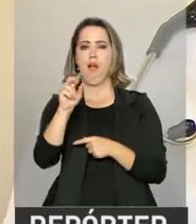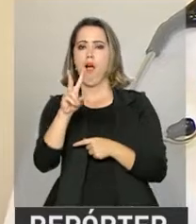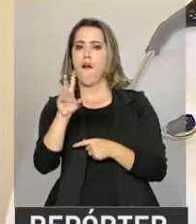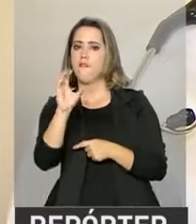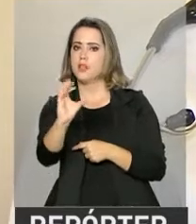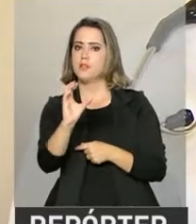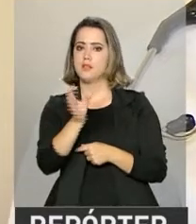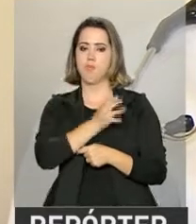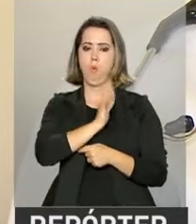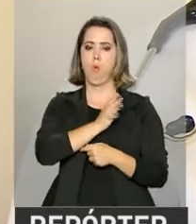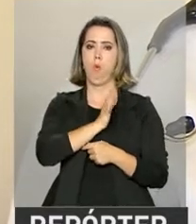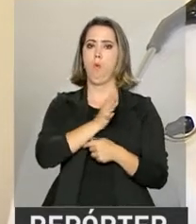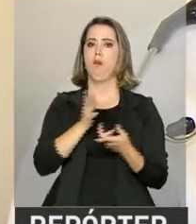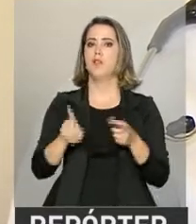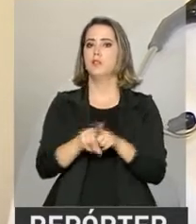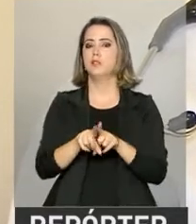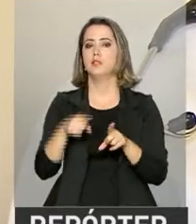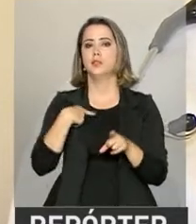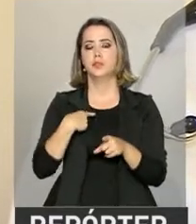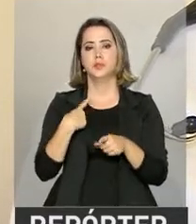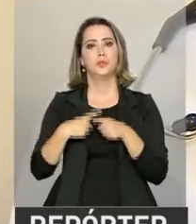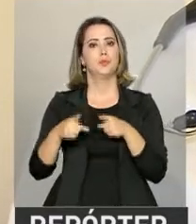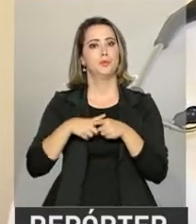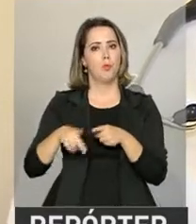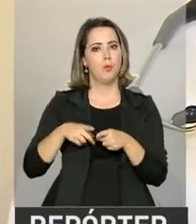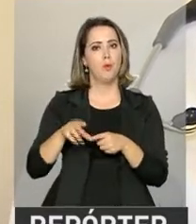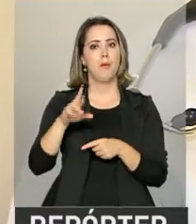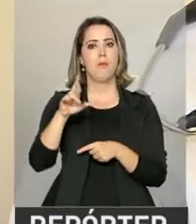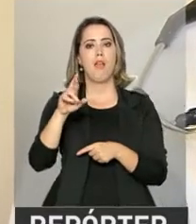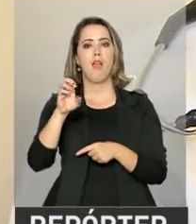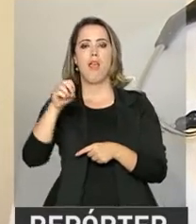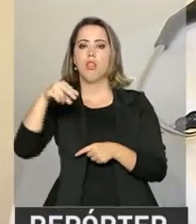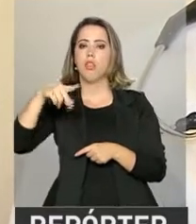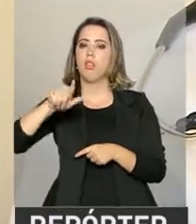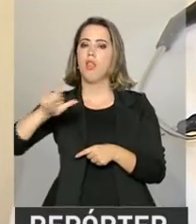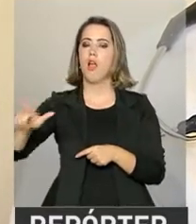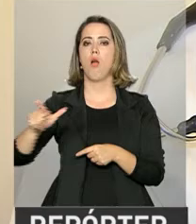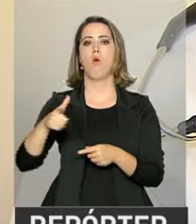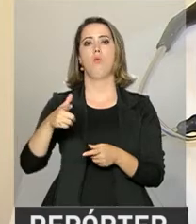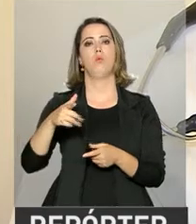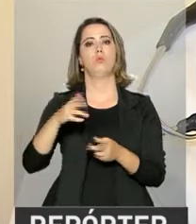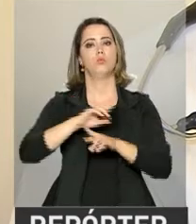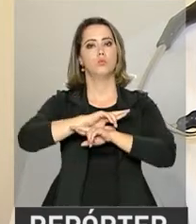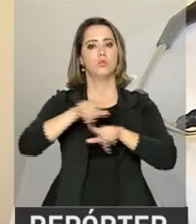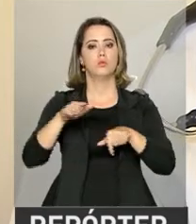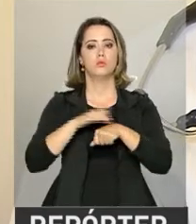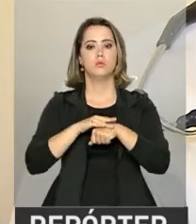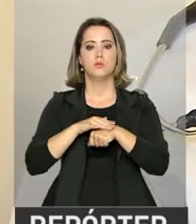tem fato mais chance de evoluir pois essa renal mas seus petrom dose